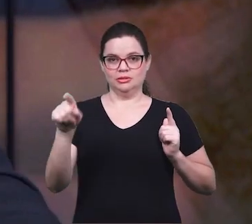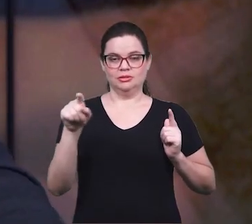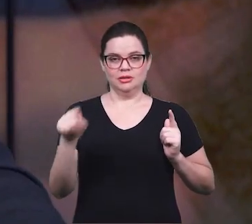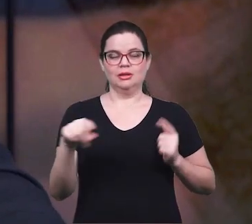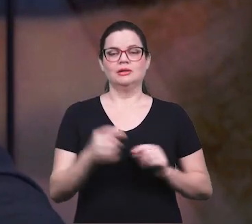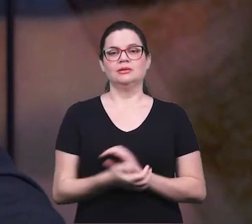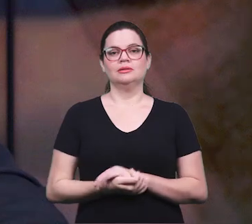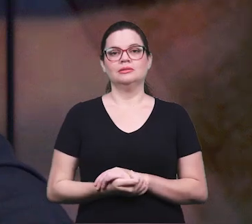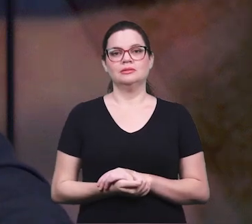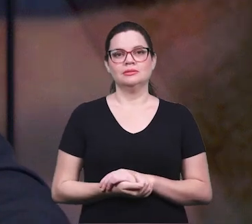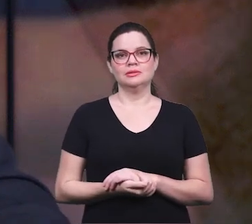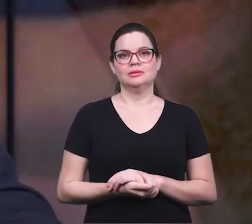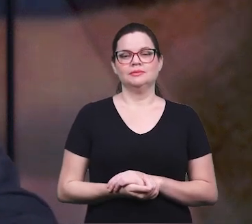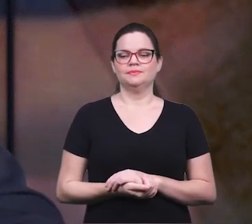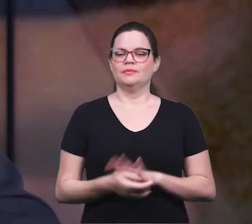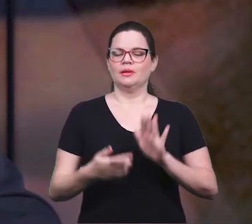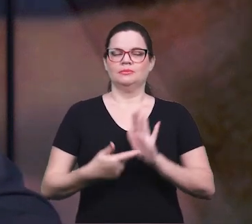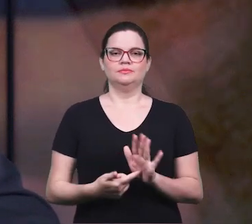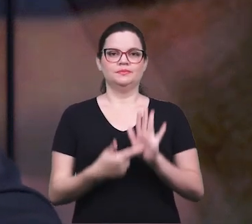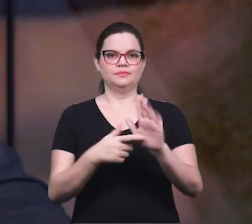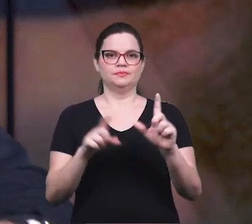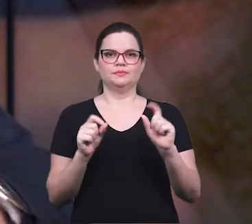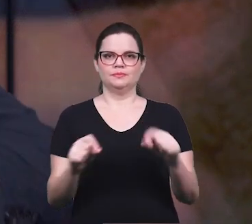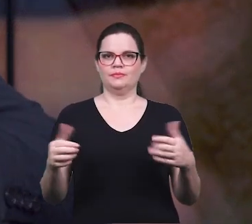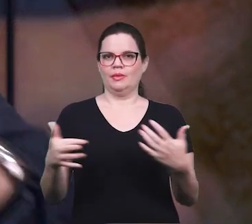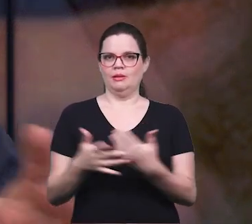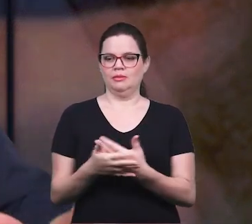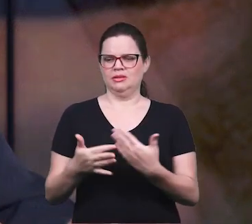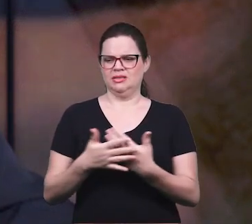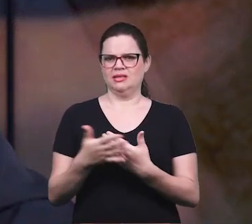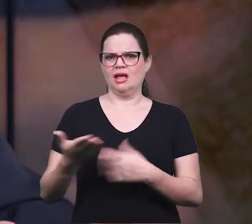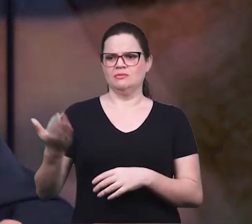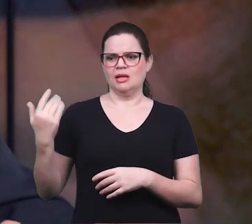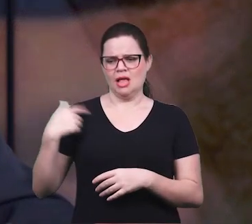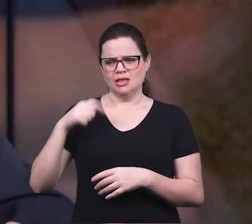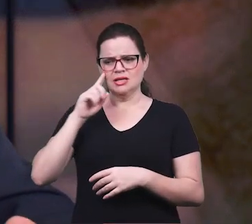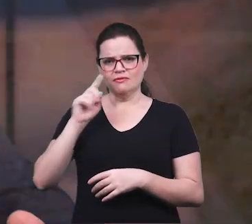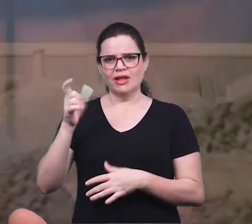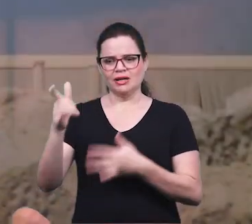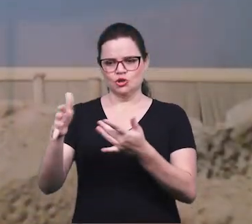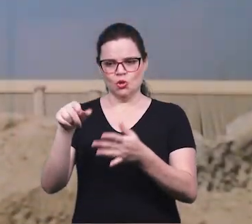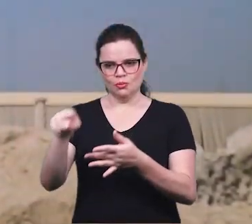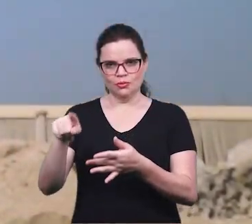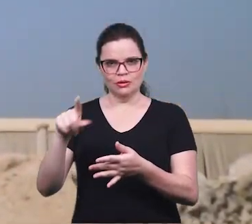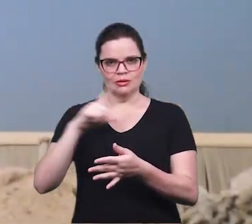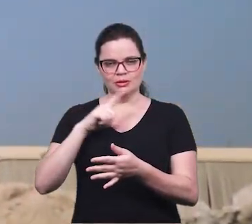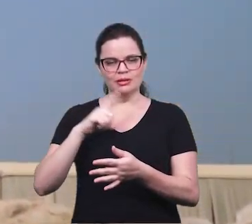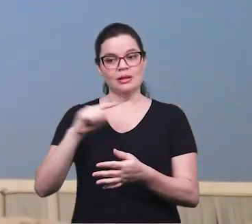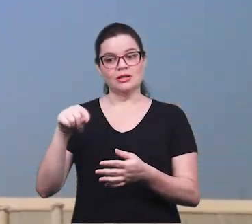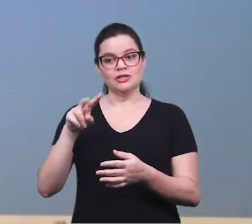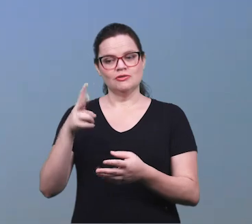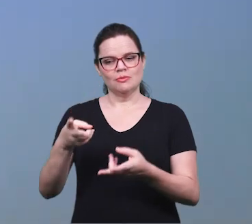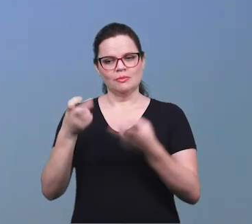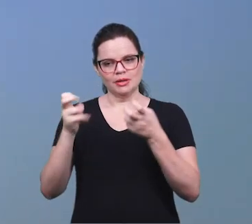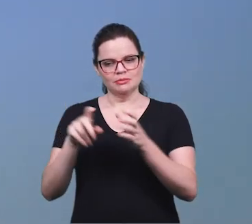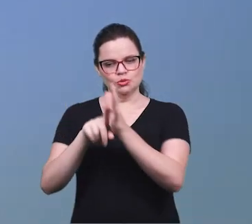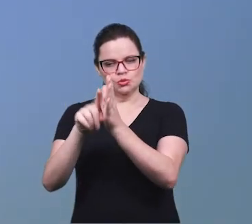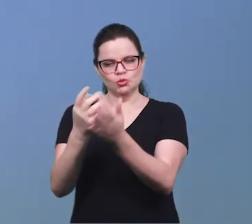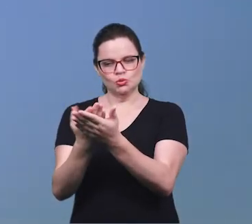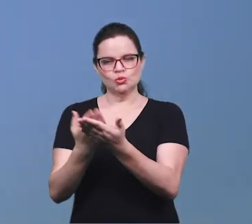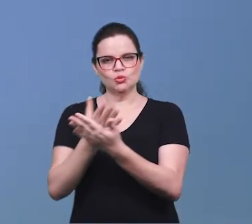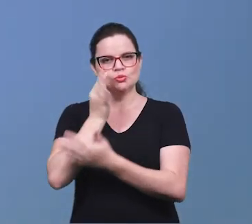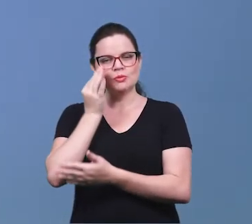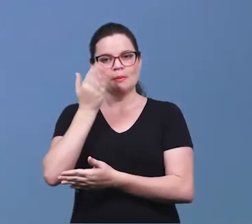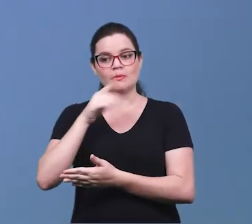Laodiceia mostram uma cidade que na época era uma cidade fortíssima. Sim. Tem